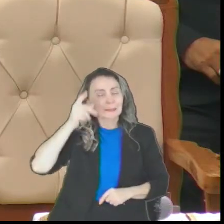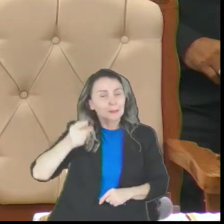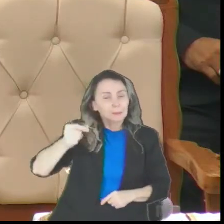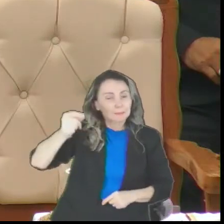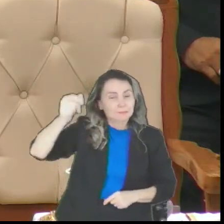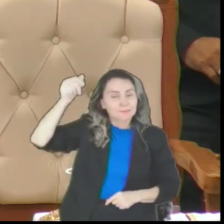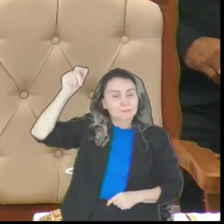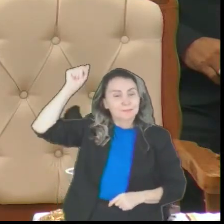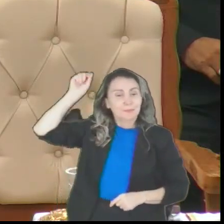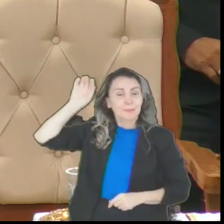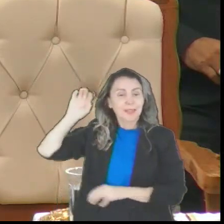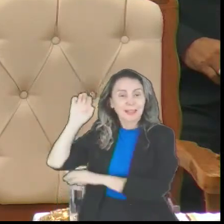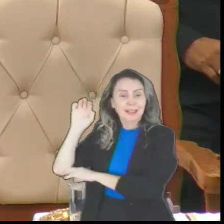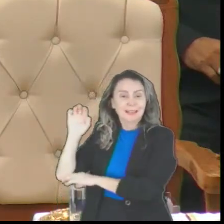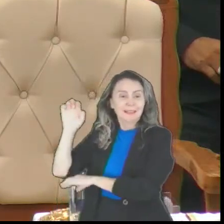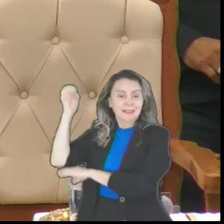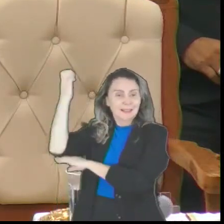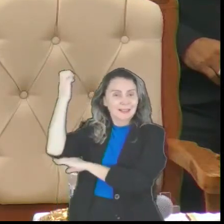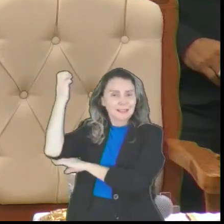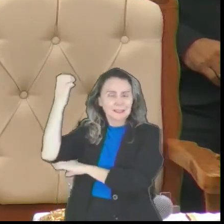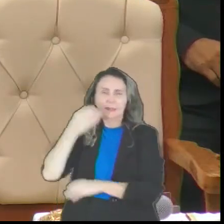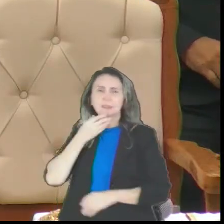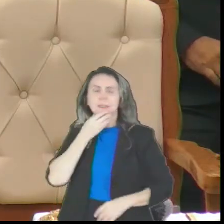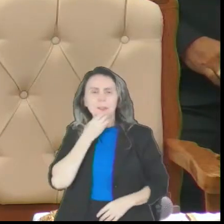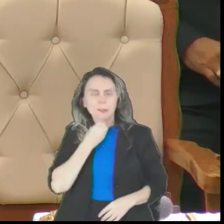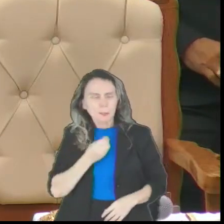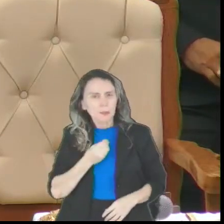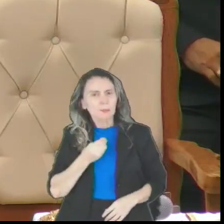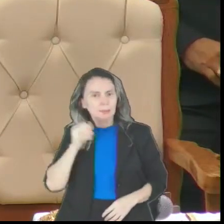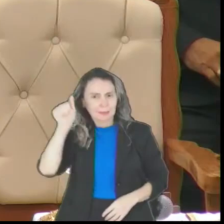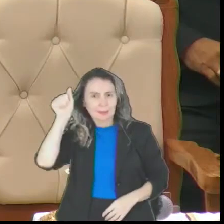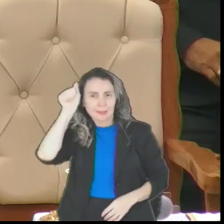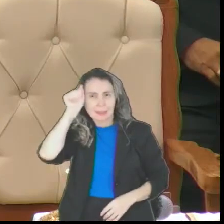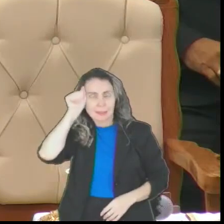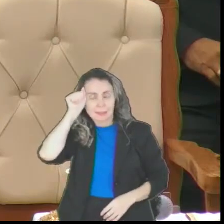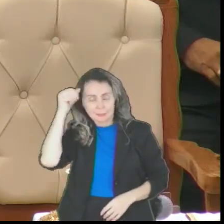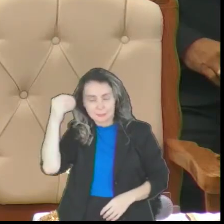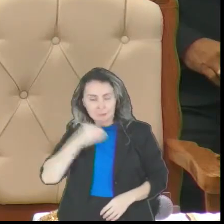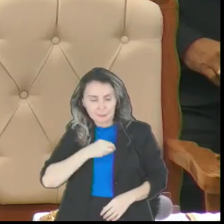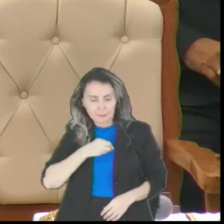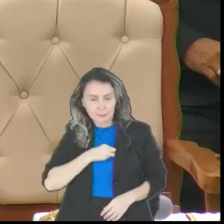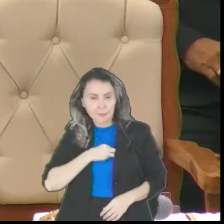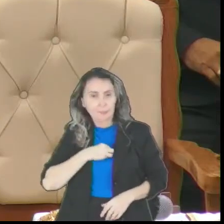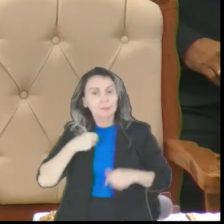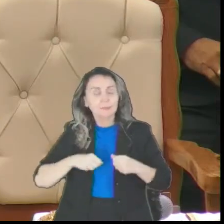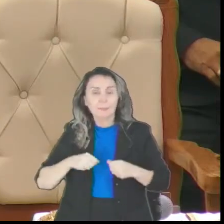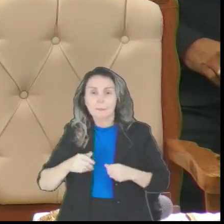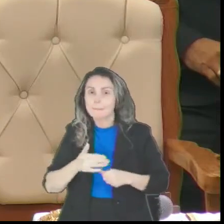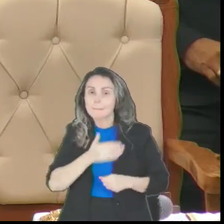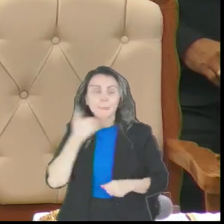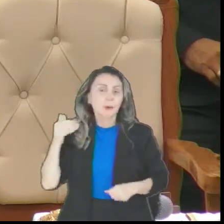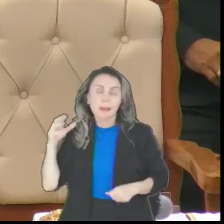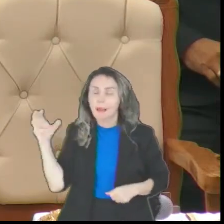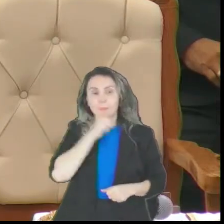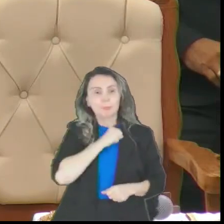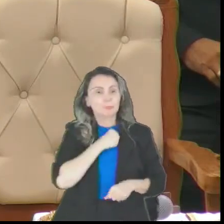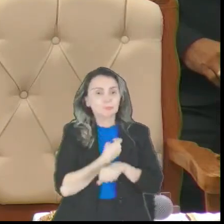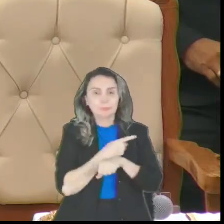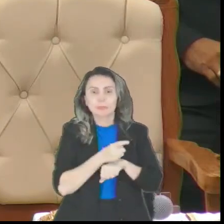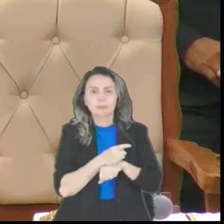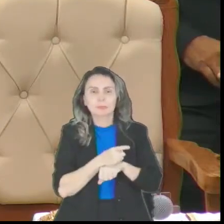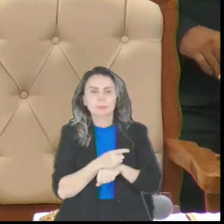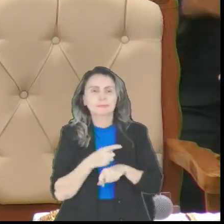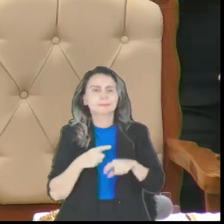que o homem que pecou deveria morrer instantaneamente. Mas Deus é fidelíssimo, Deus ama a